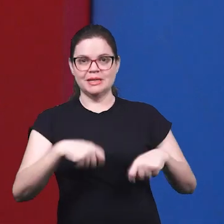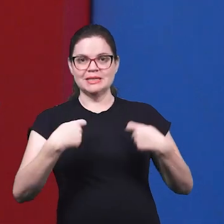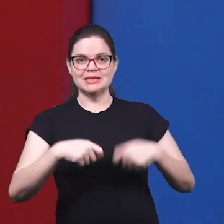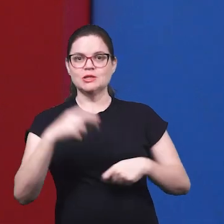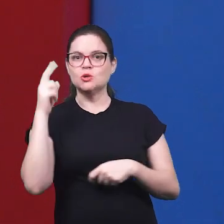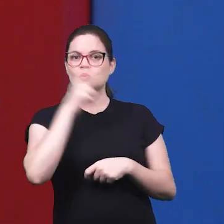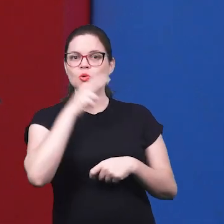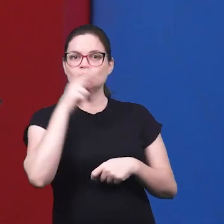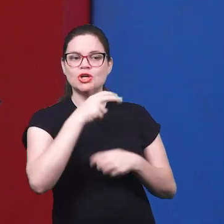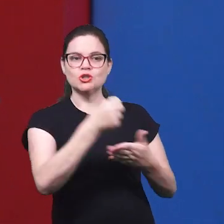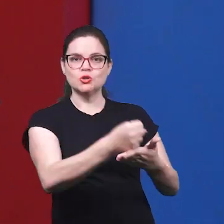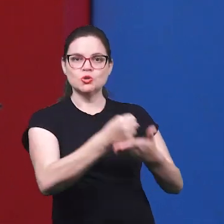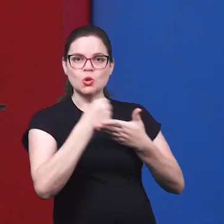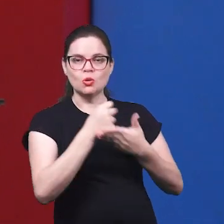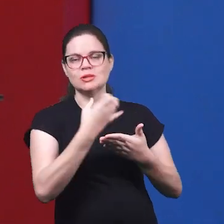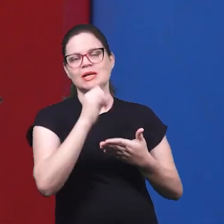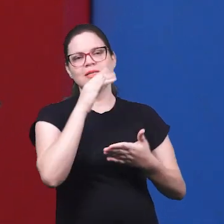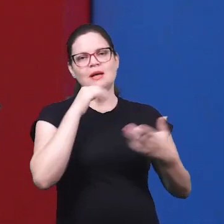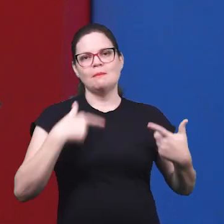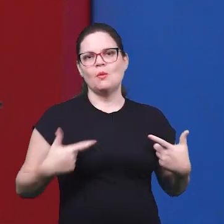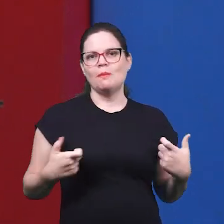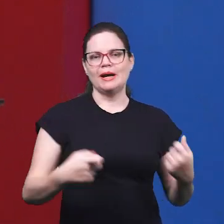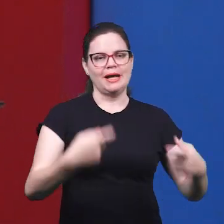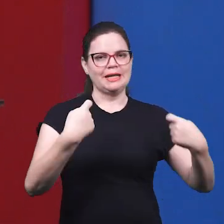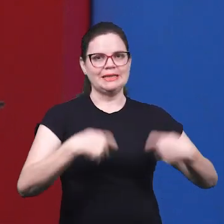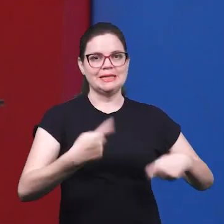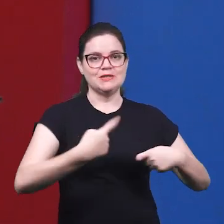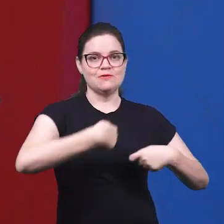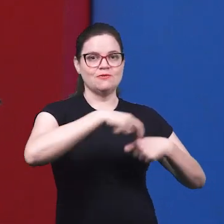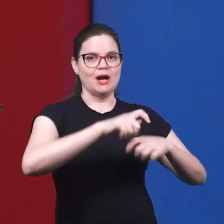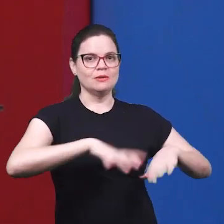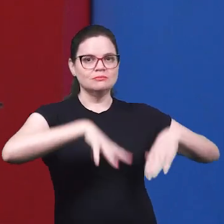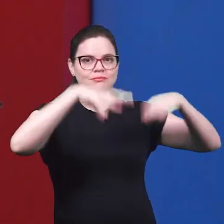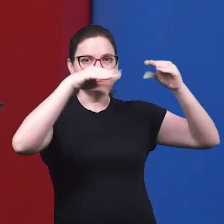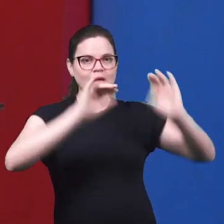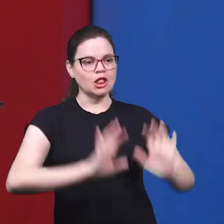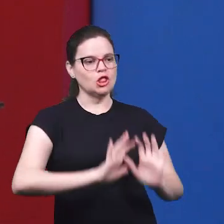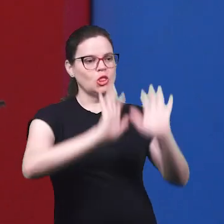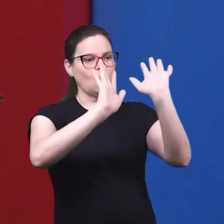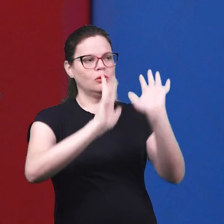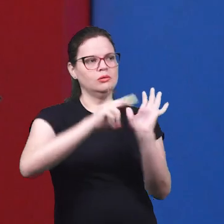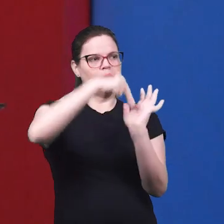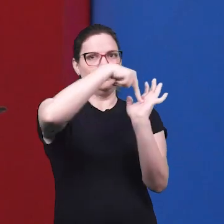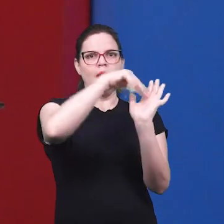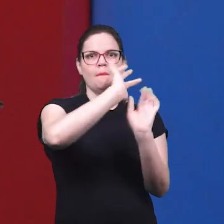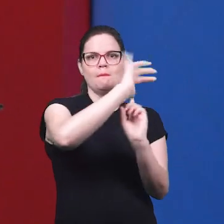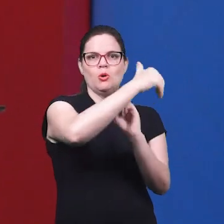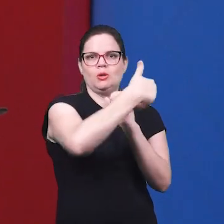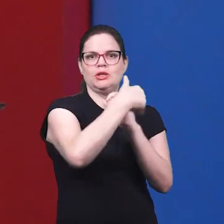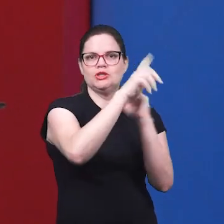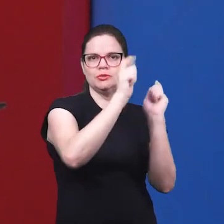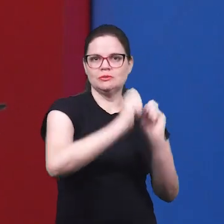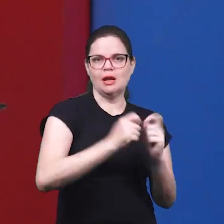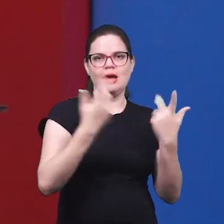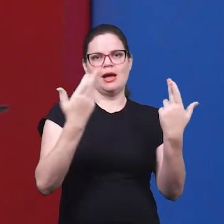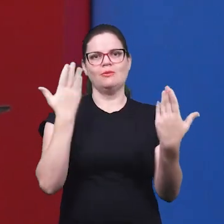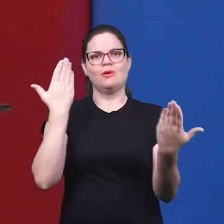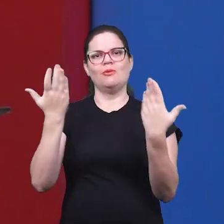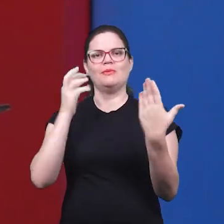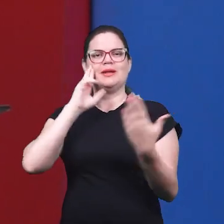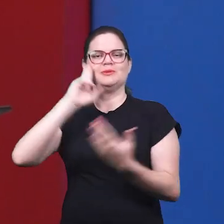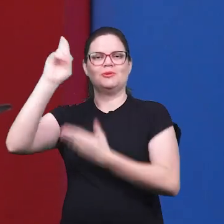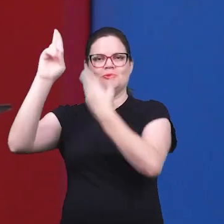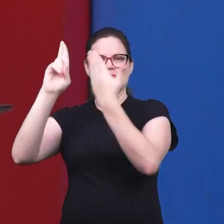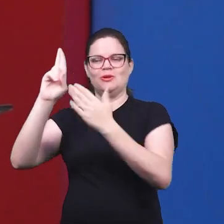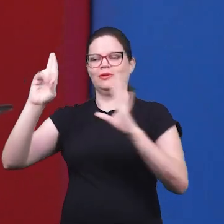a torre. Numa guerra, numa necessidade, torre forte ao Senhor. É o lugar protegido, né? Estaremos em um